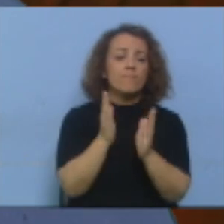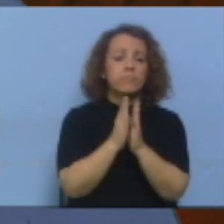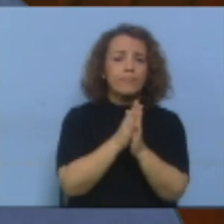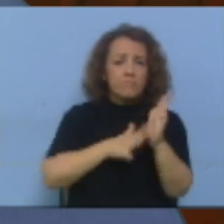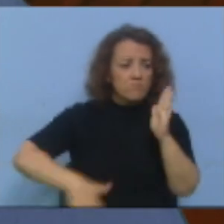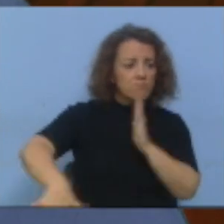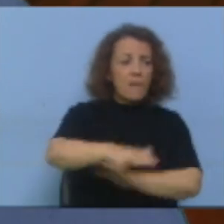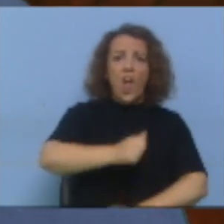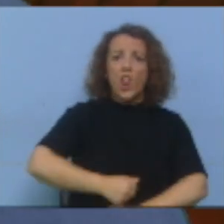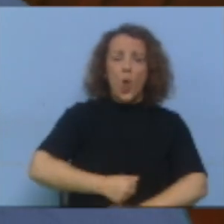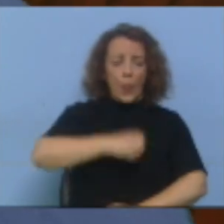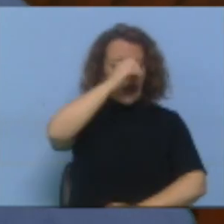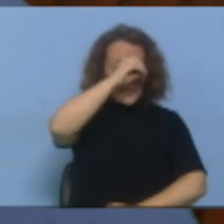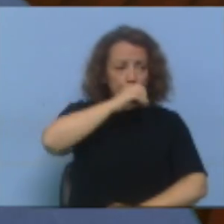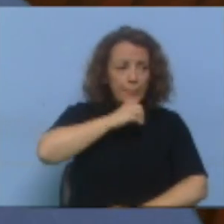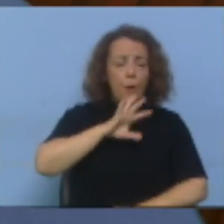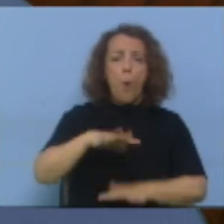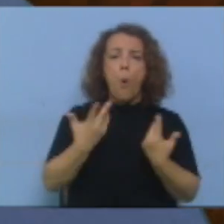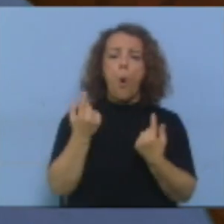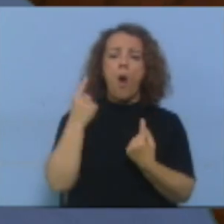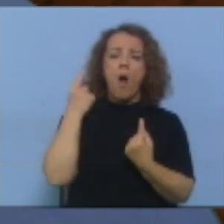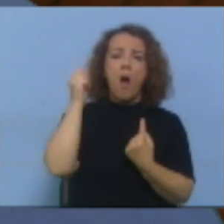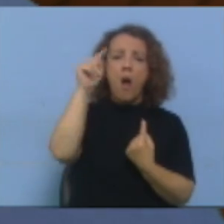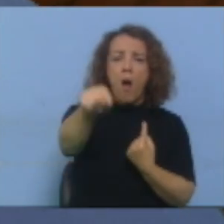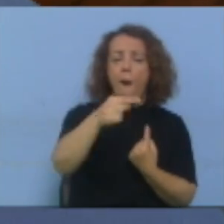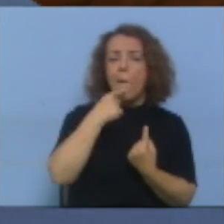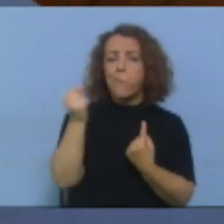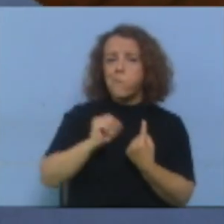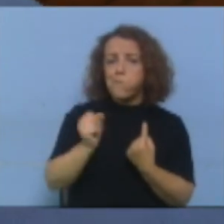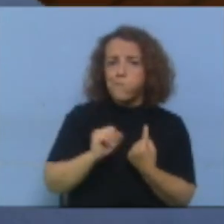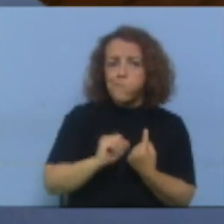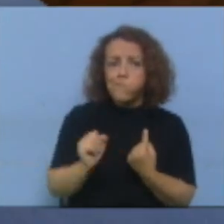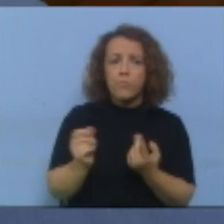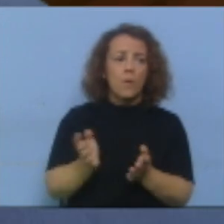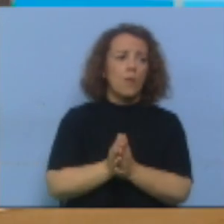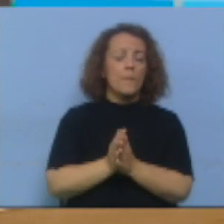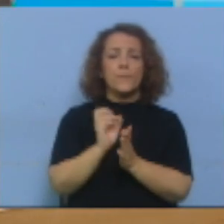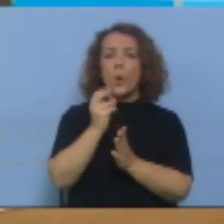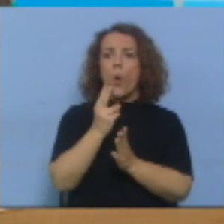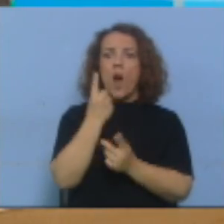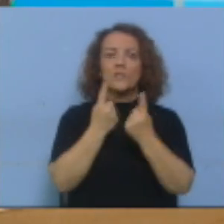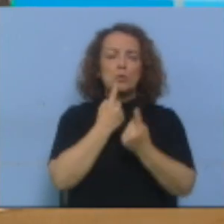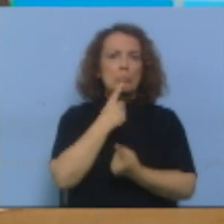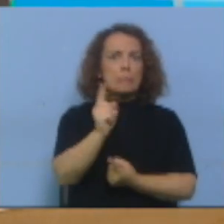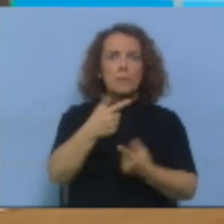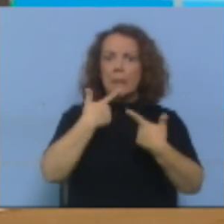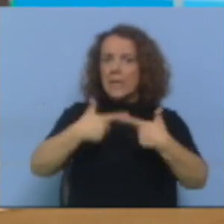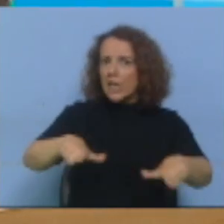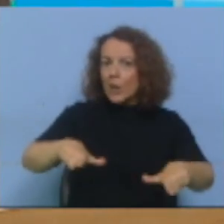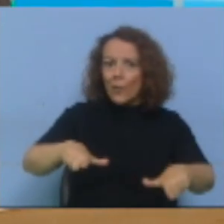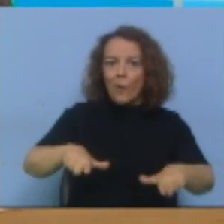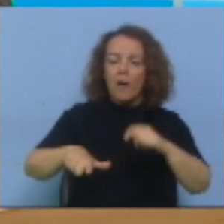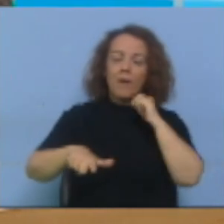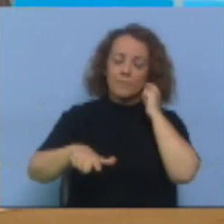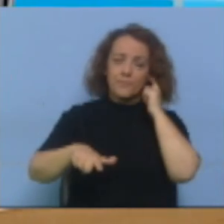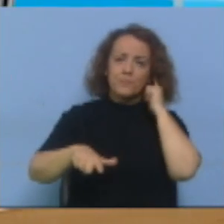católicas, que é muito difícil deslocarem-se e muitas vezes ainda não percebem a língua. Portanto, muitas